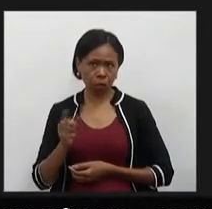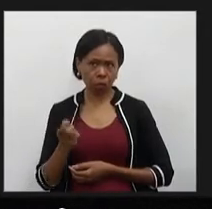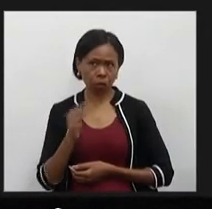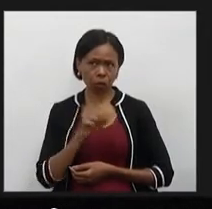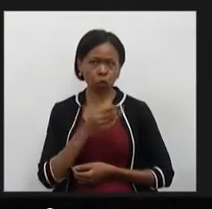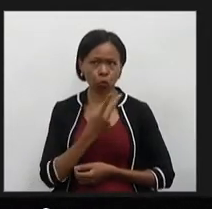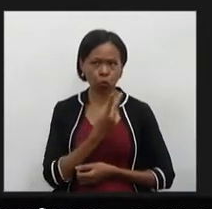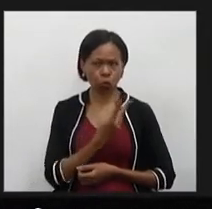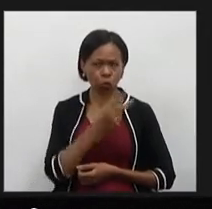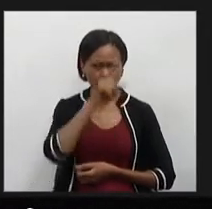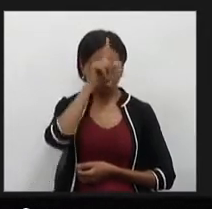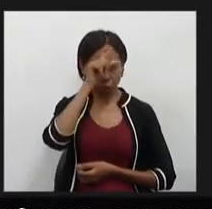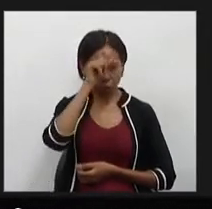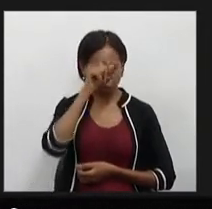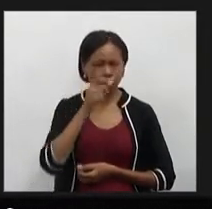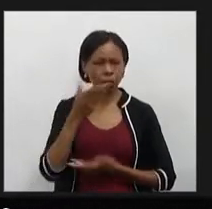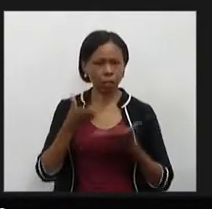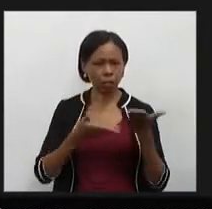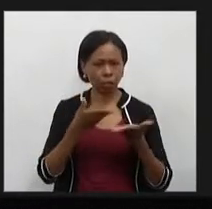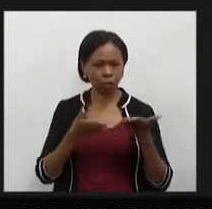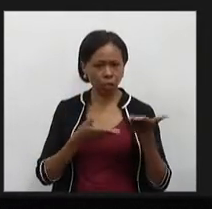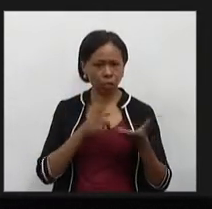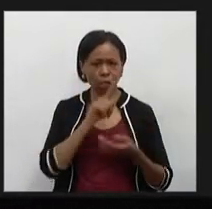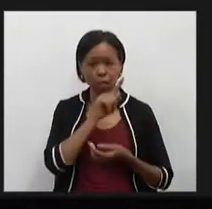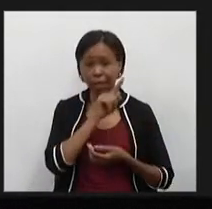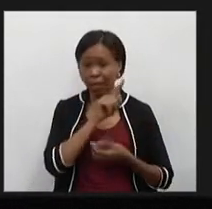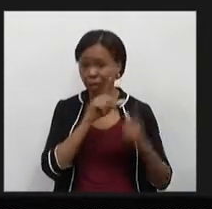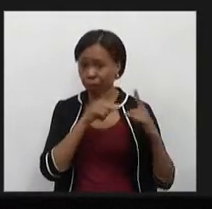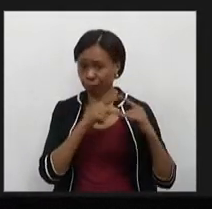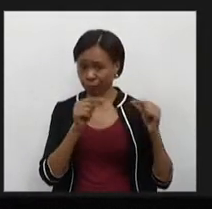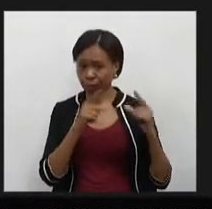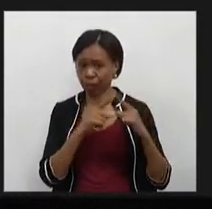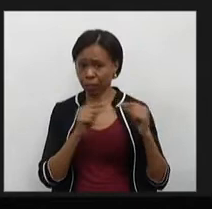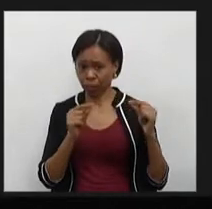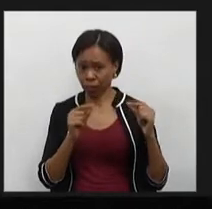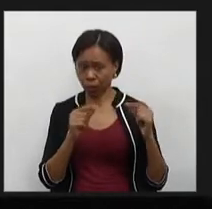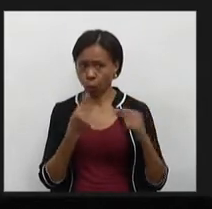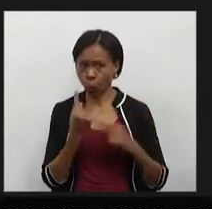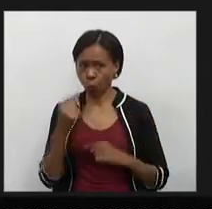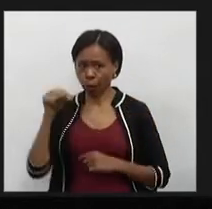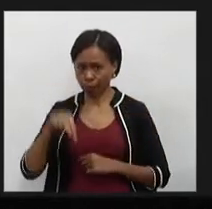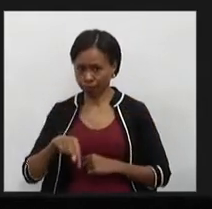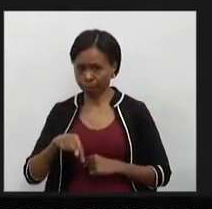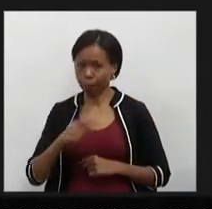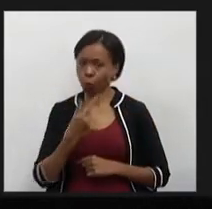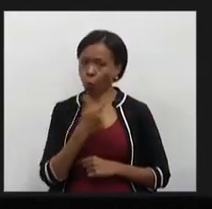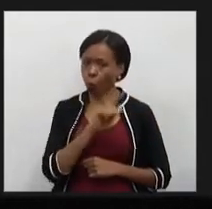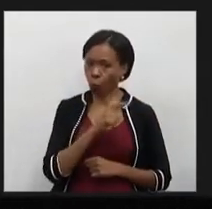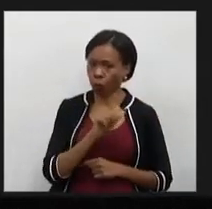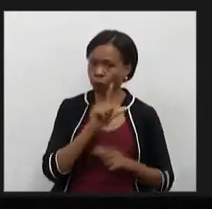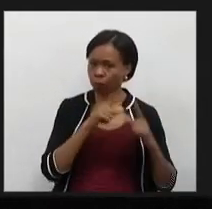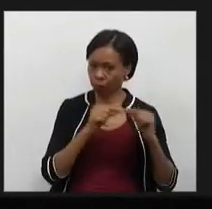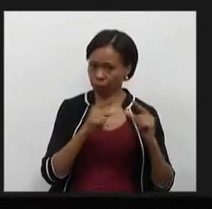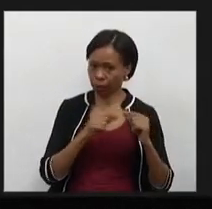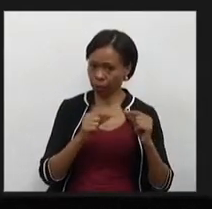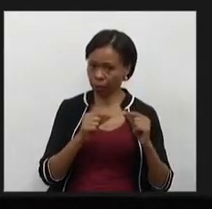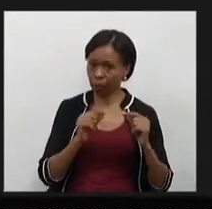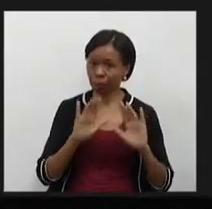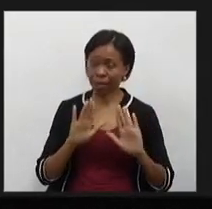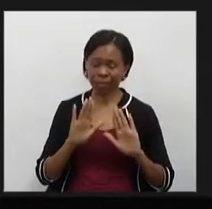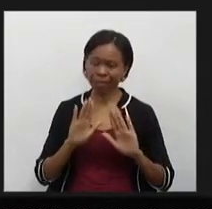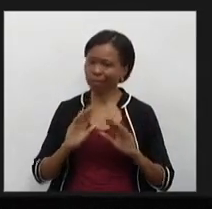Kubitschek em Brasília, né? Que eu não tenho ido desde o ano passado por causa da pandemia, né?